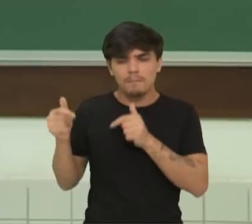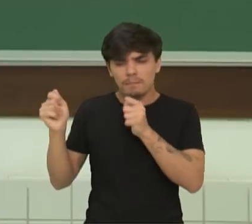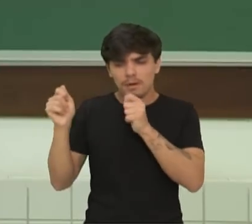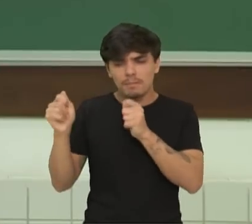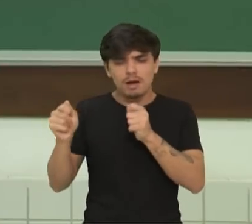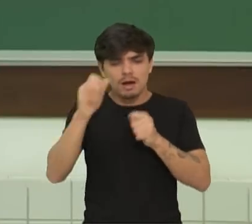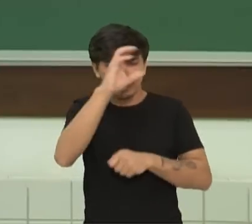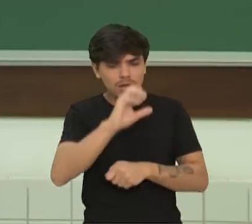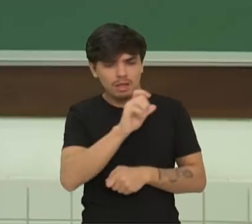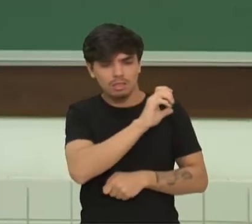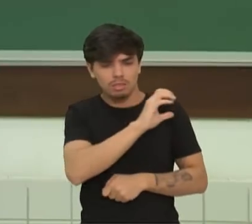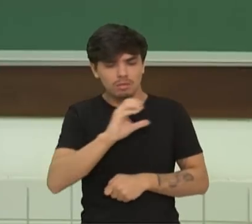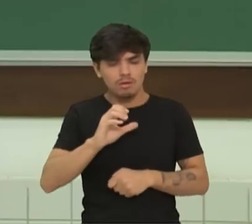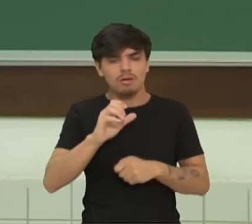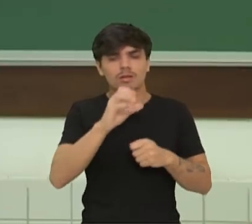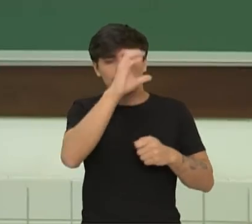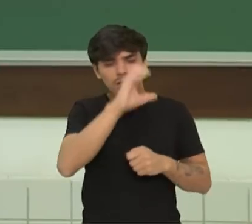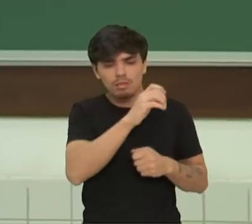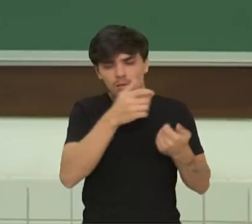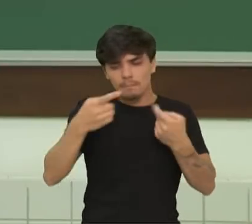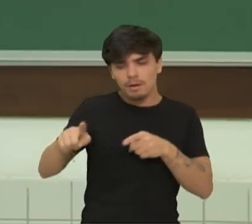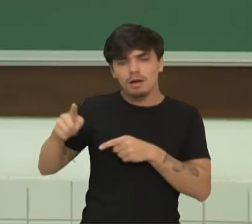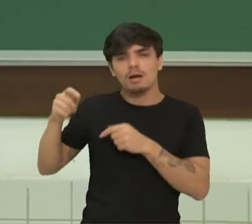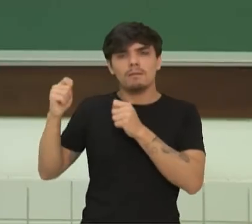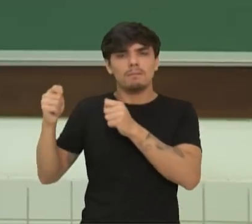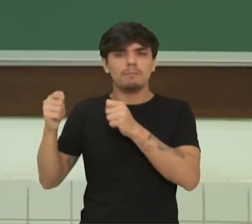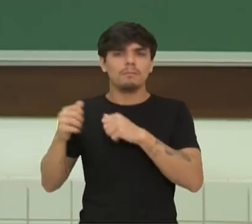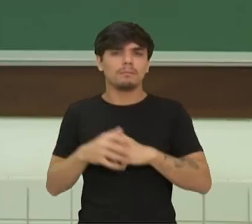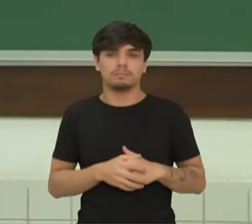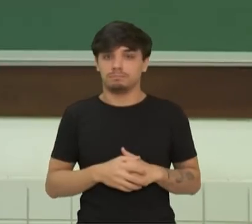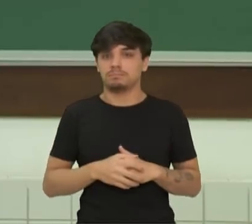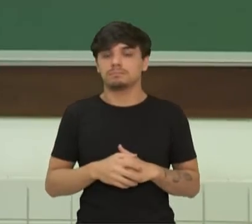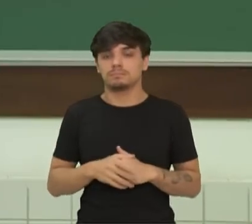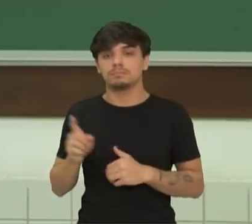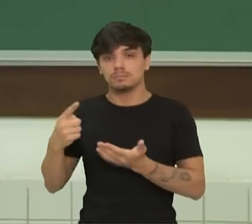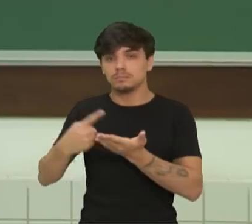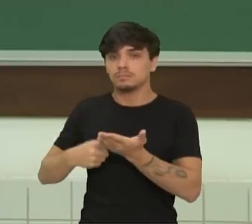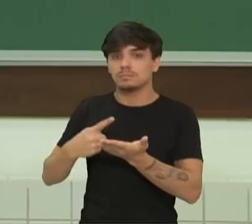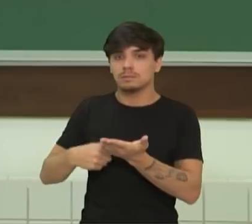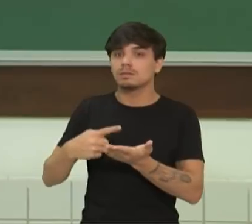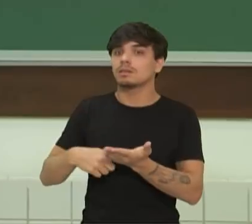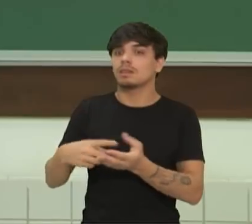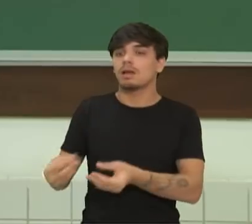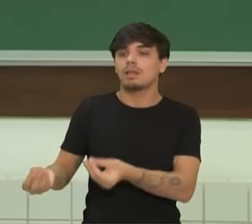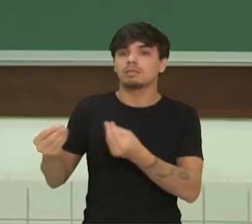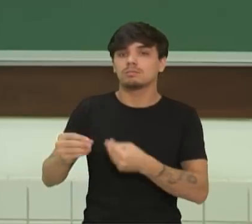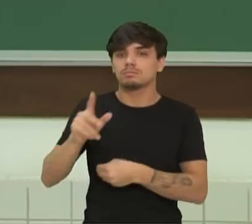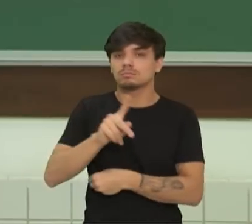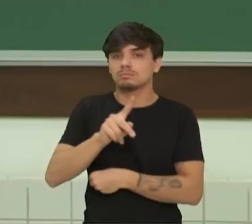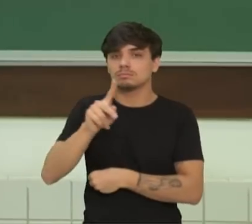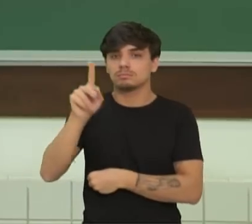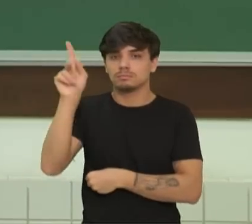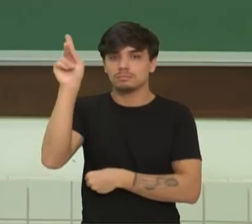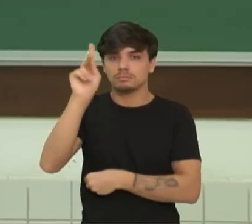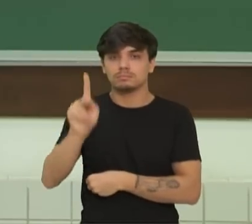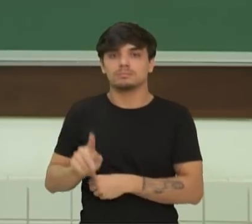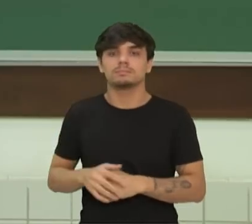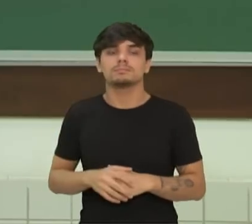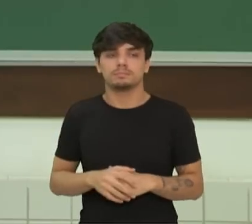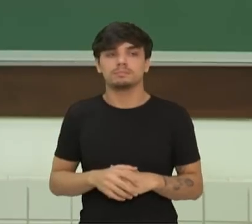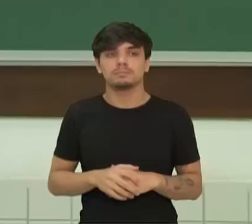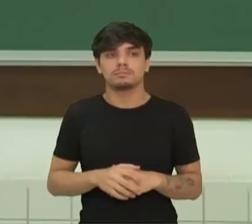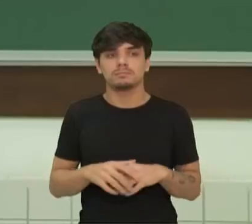os católicos. Esse tratado trouxe, teoricamente, um pouco de paz, né? E aceitaram a